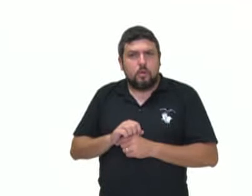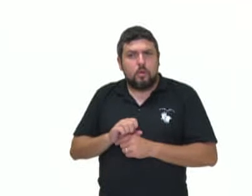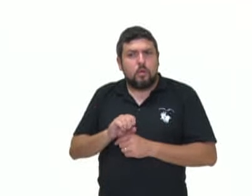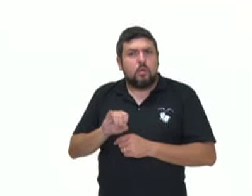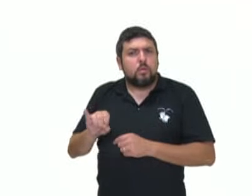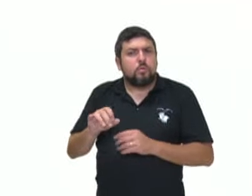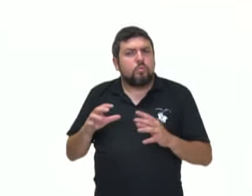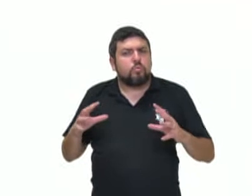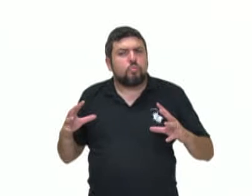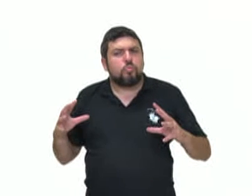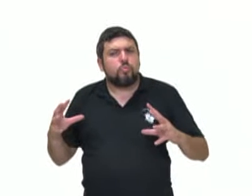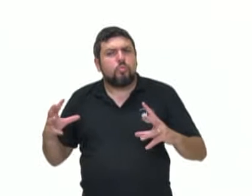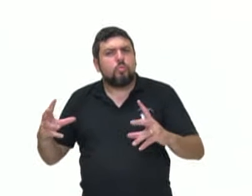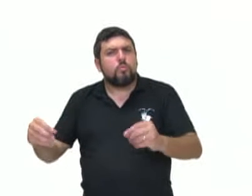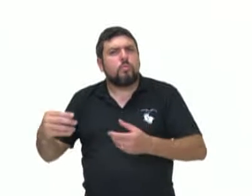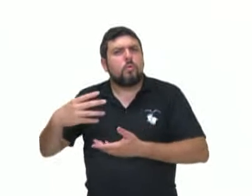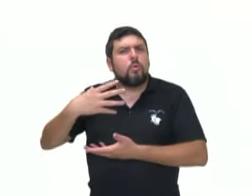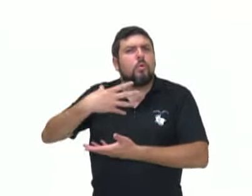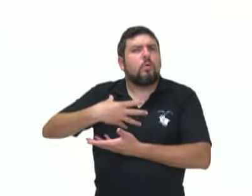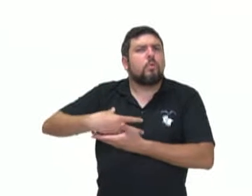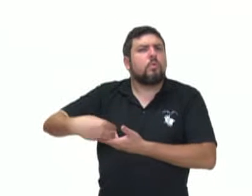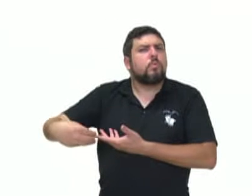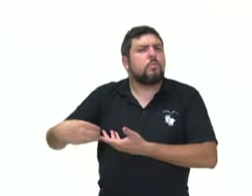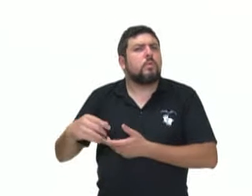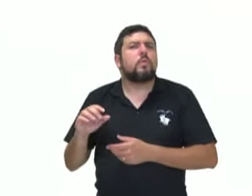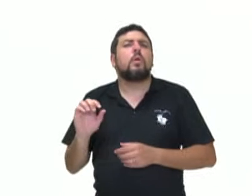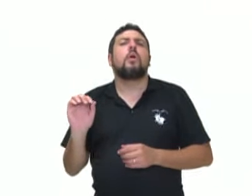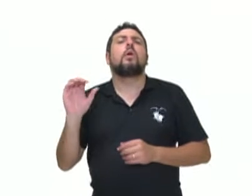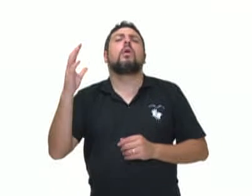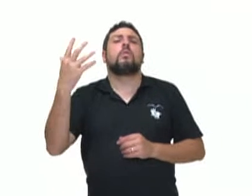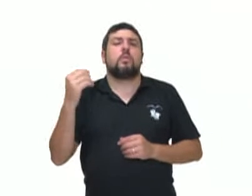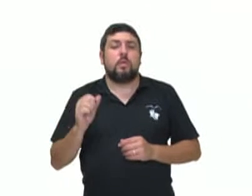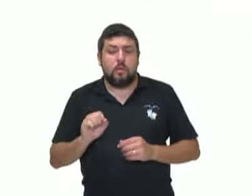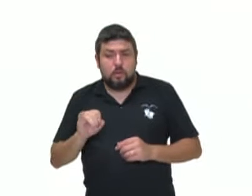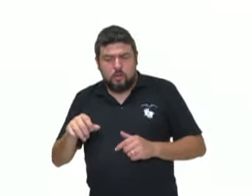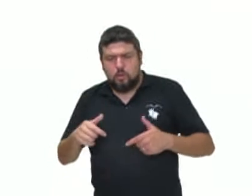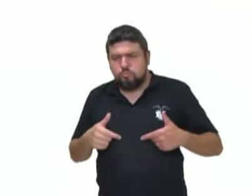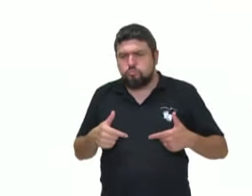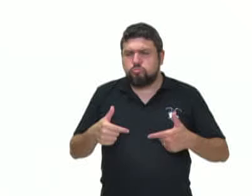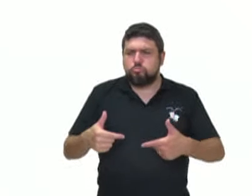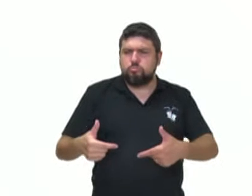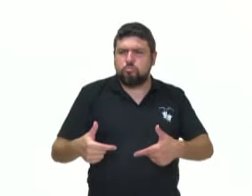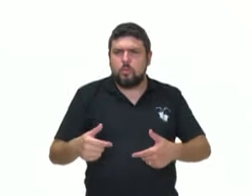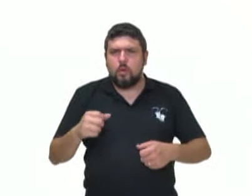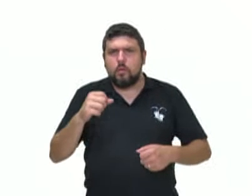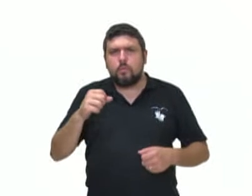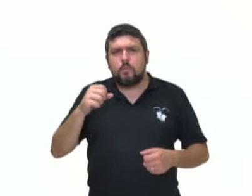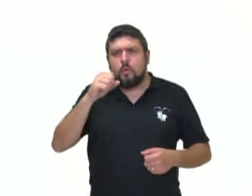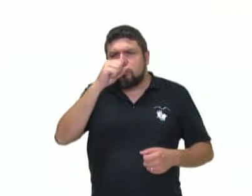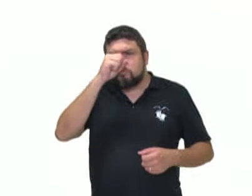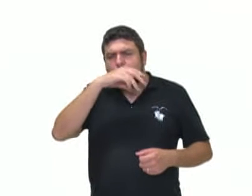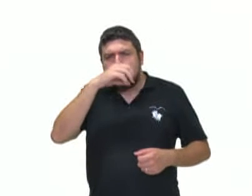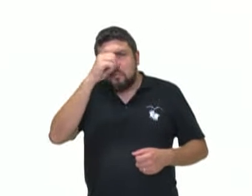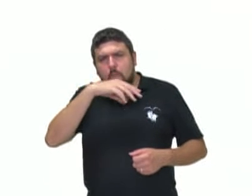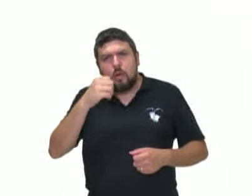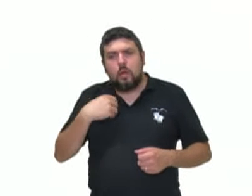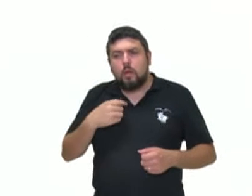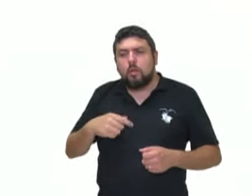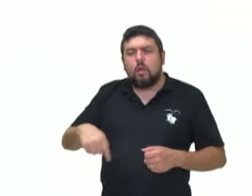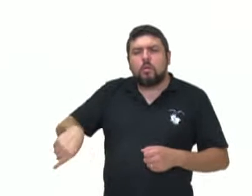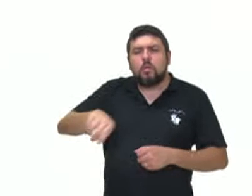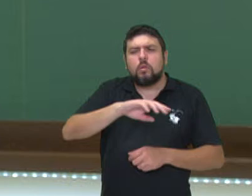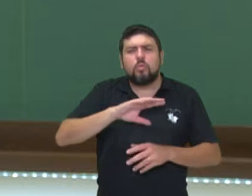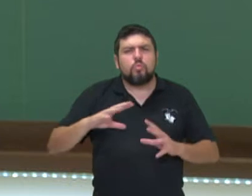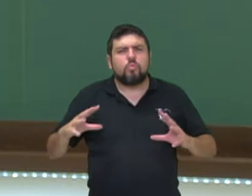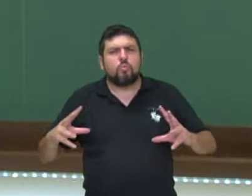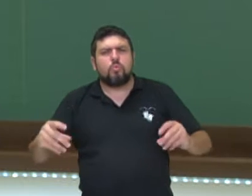eu estou agindo? O que aconteceria se a minha ação fosse uma regra válida em todos os